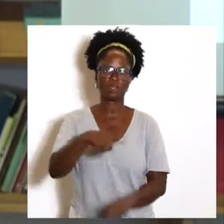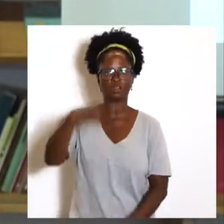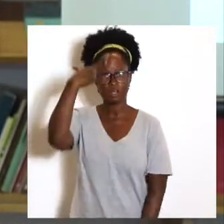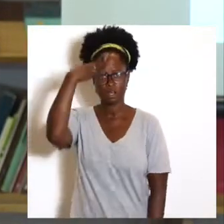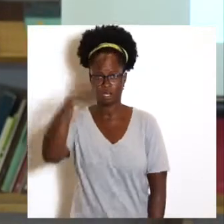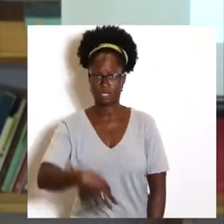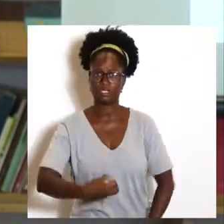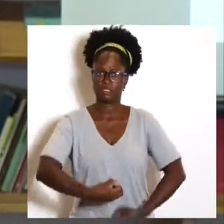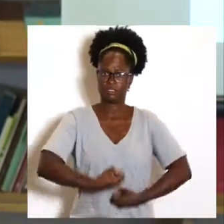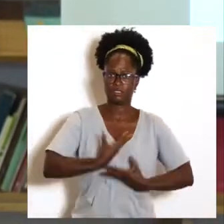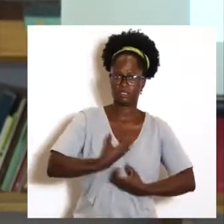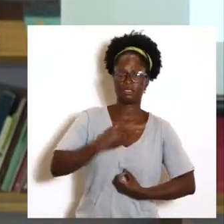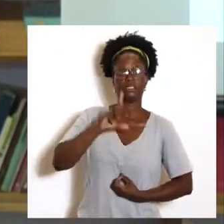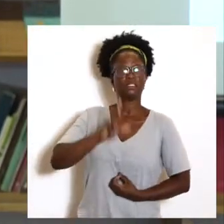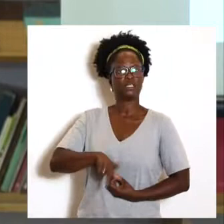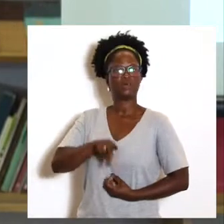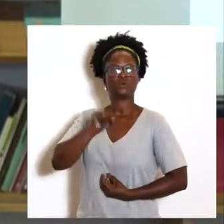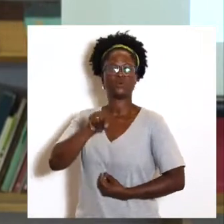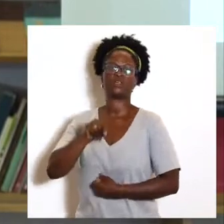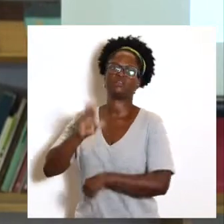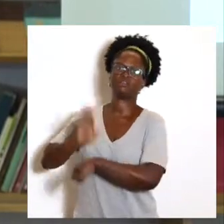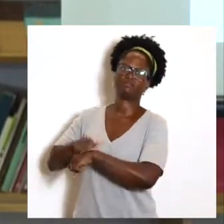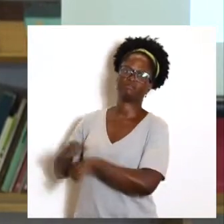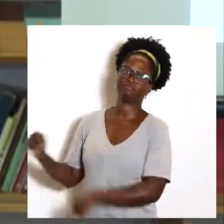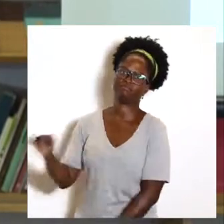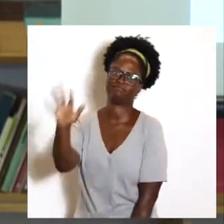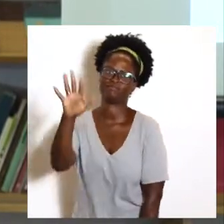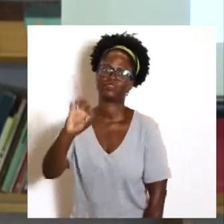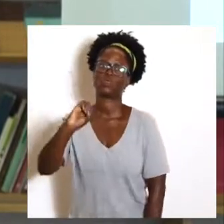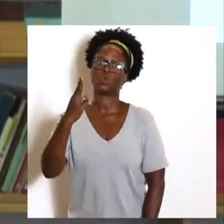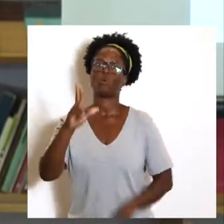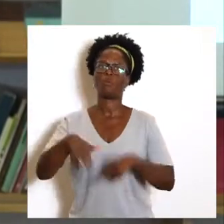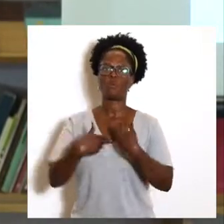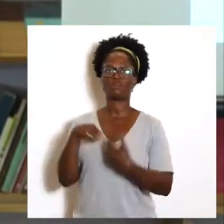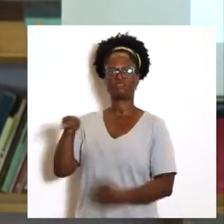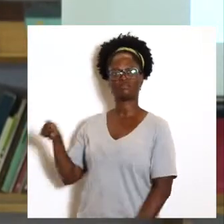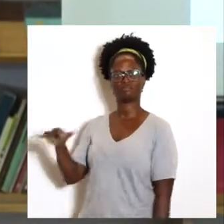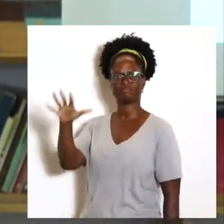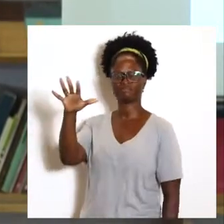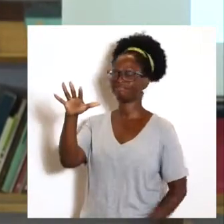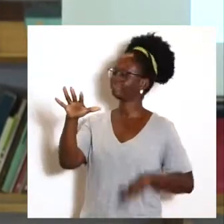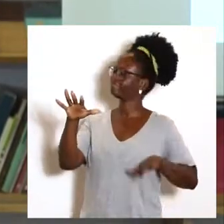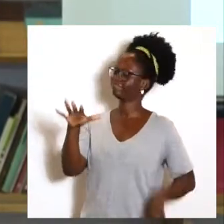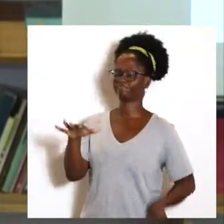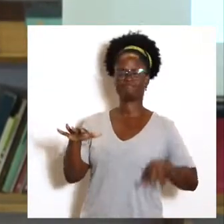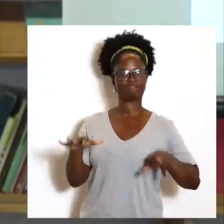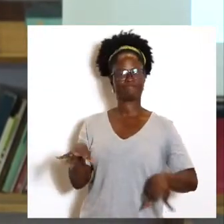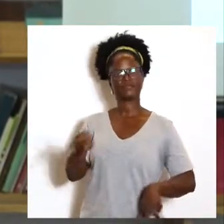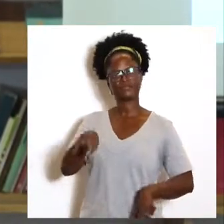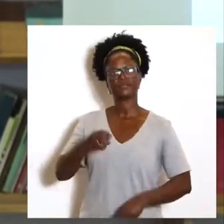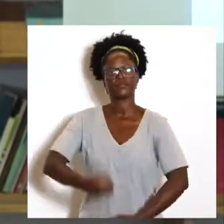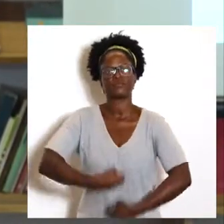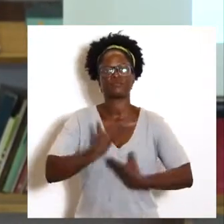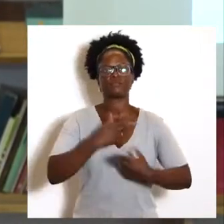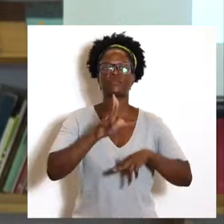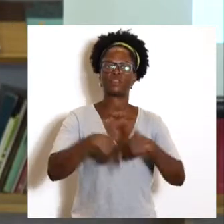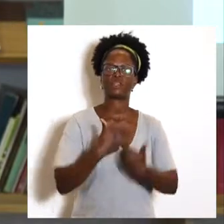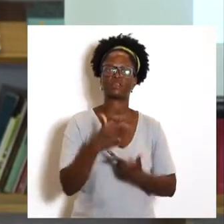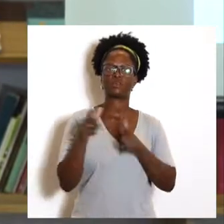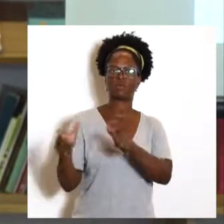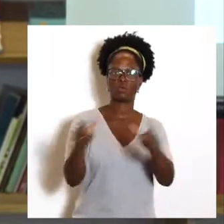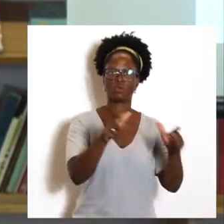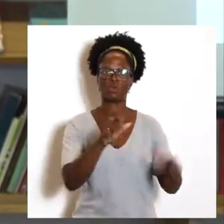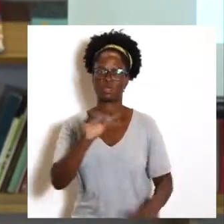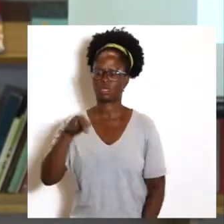de poesia não foi construída na periferia ou a partir da periferia a nossa concepção de poesia foi construído a partir de espaços